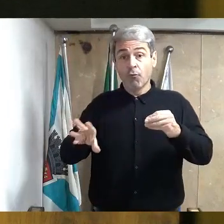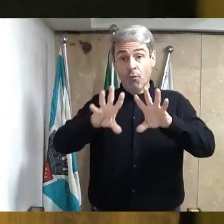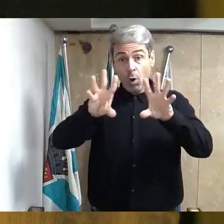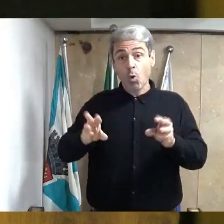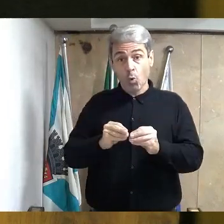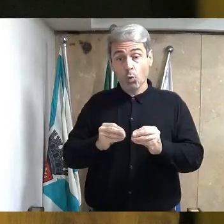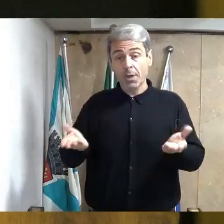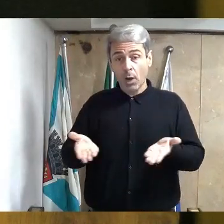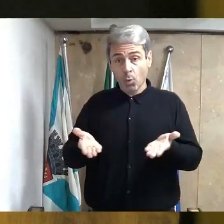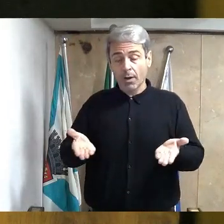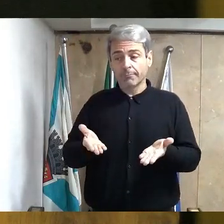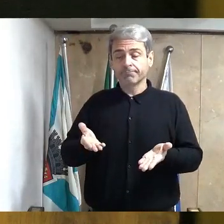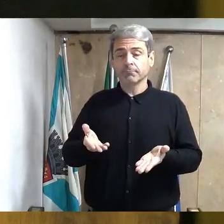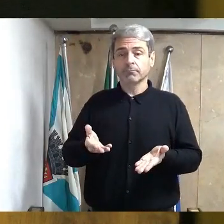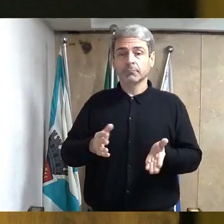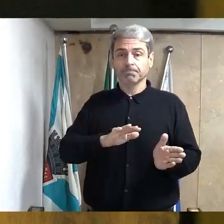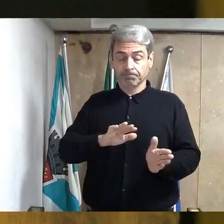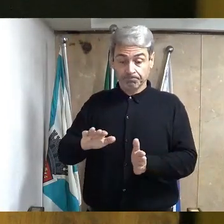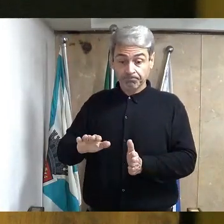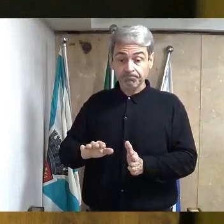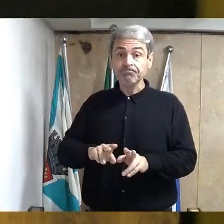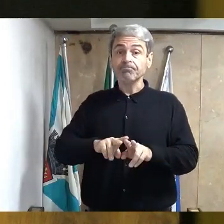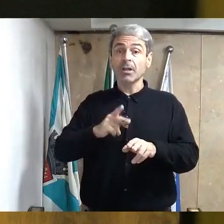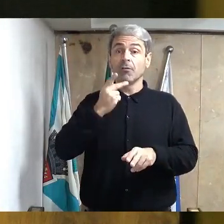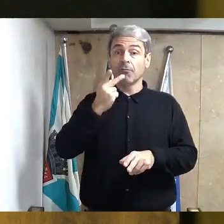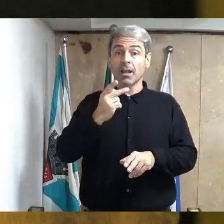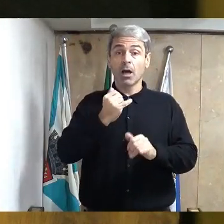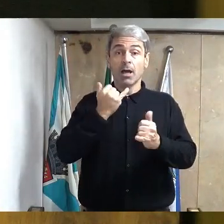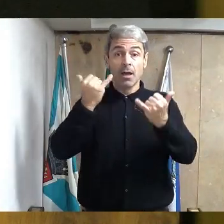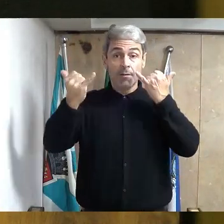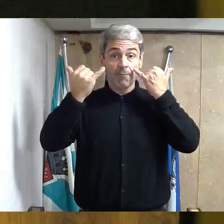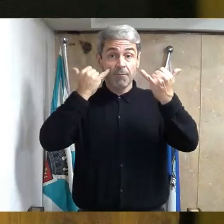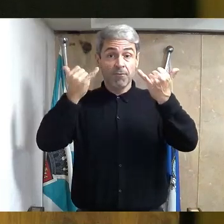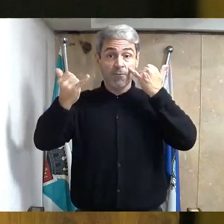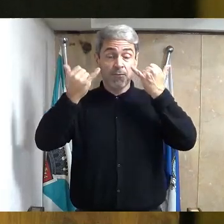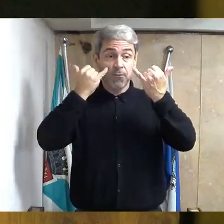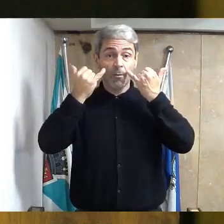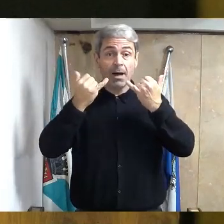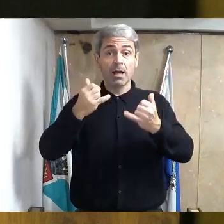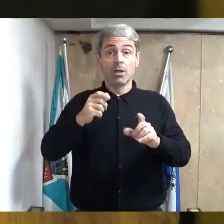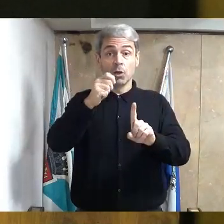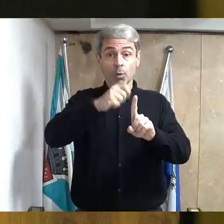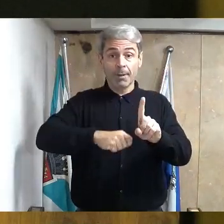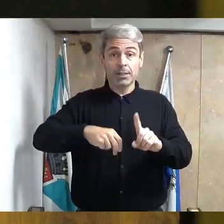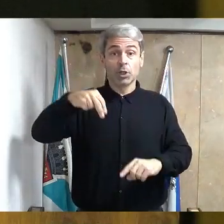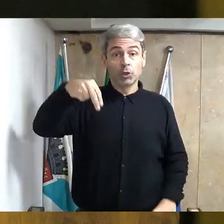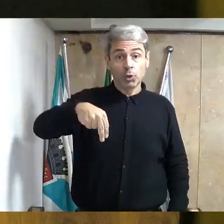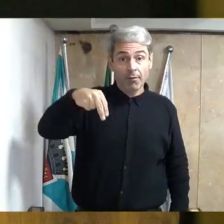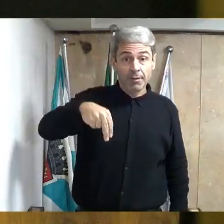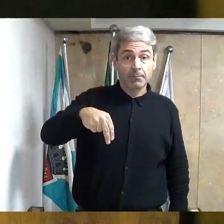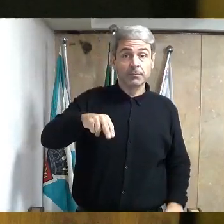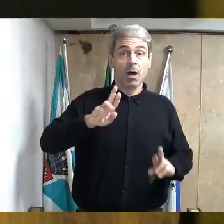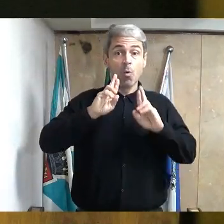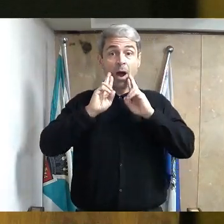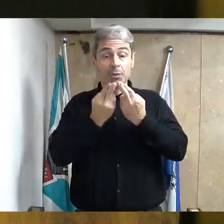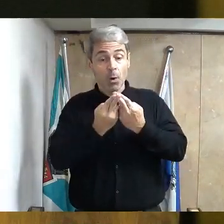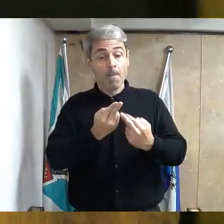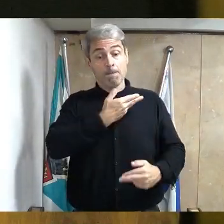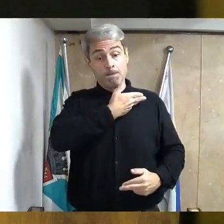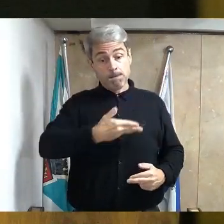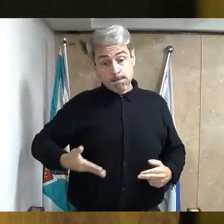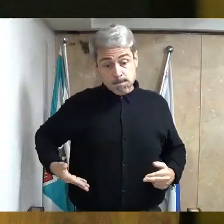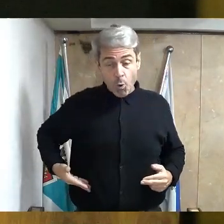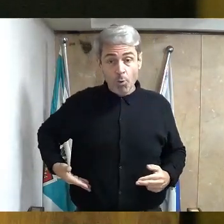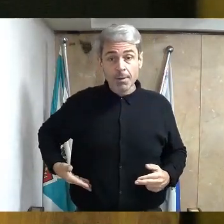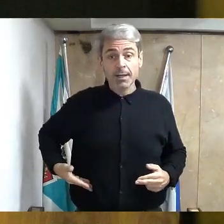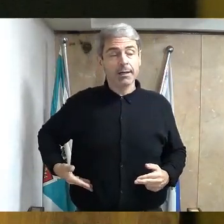de informar que no mês de novembro nós teremos aqui uma grande audiência pública